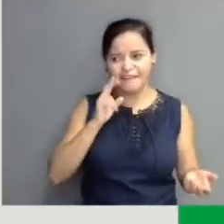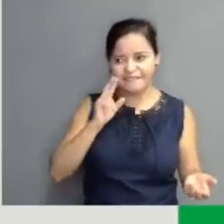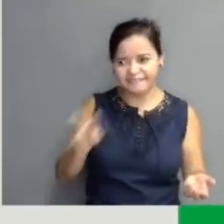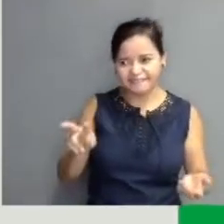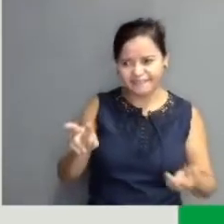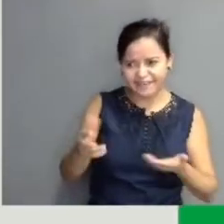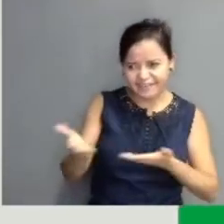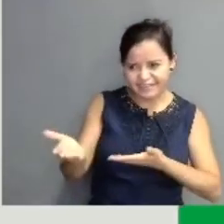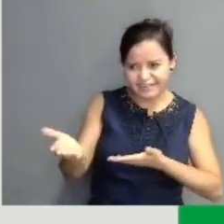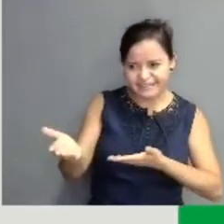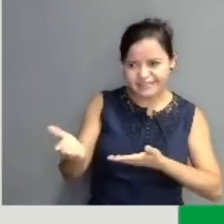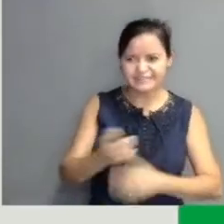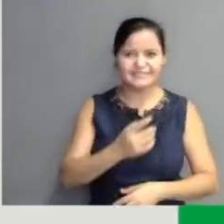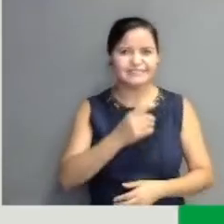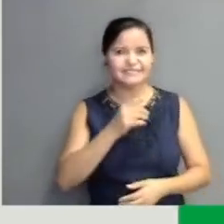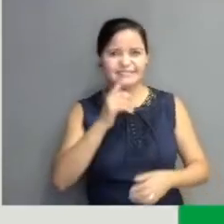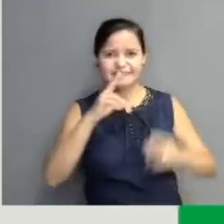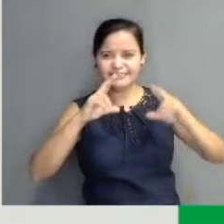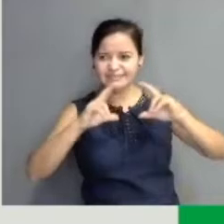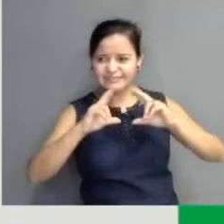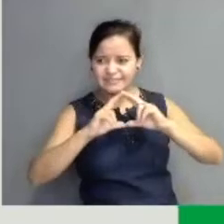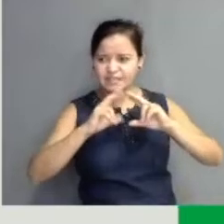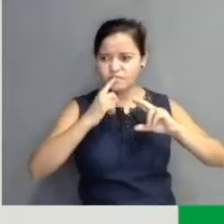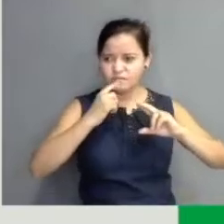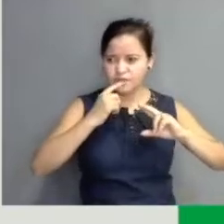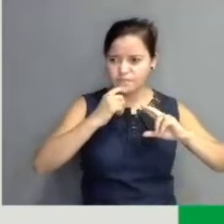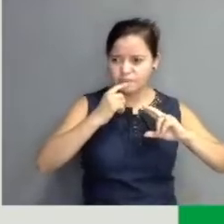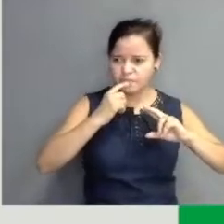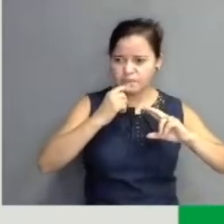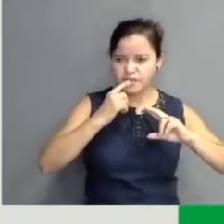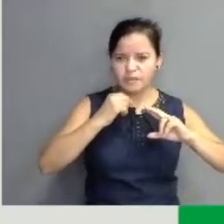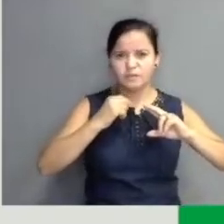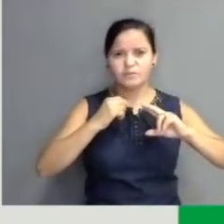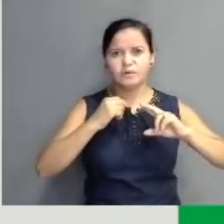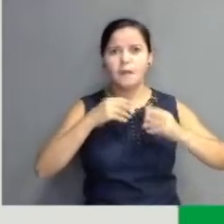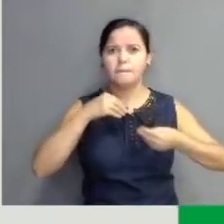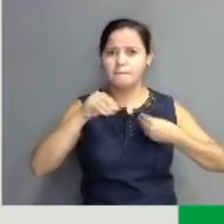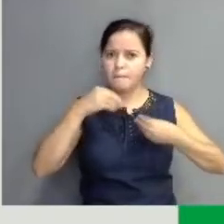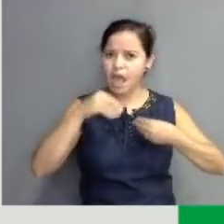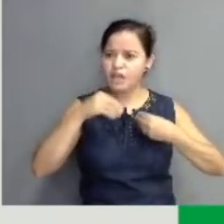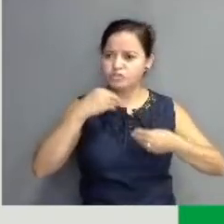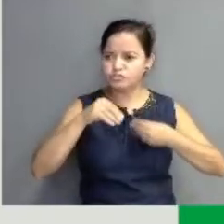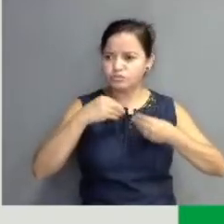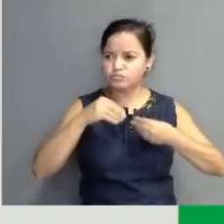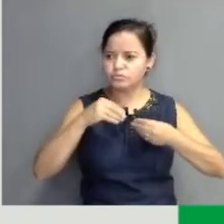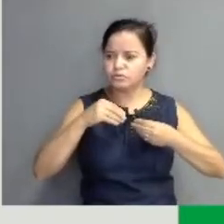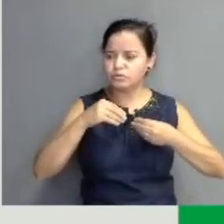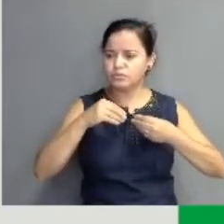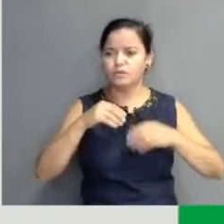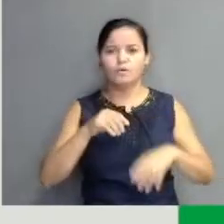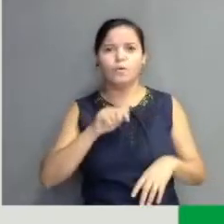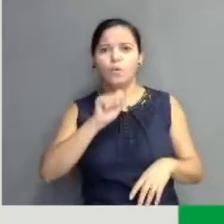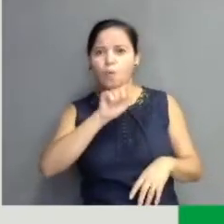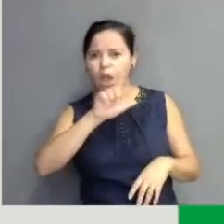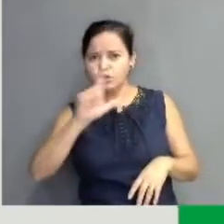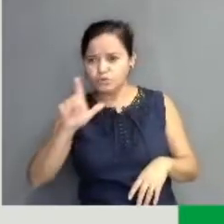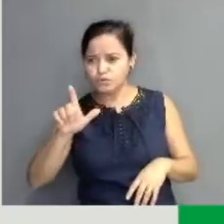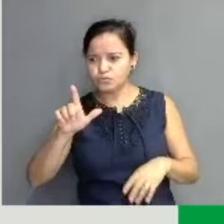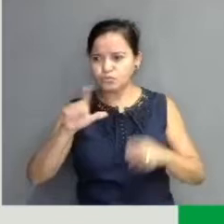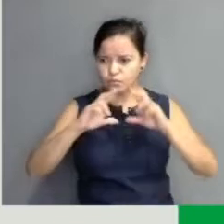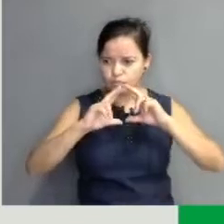esse lixeiro vermelhinho aqui representa o quê? O lixo plástico. Já o azulzinho,